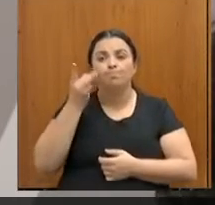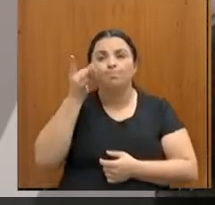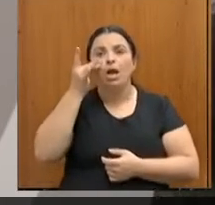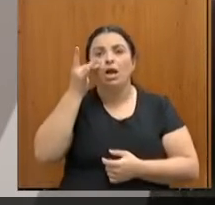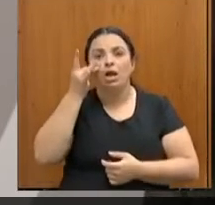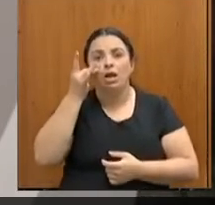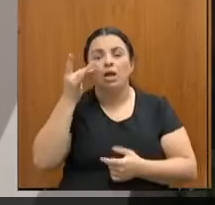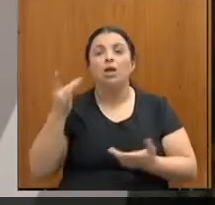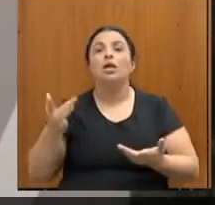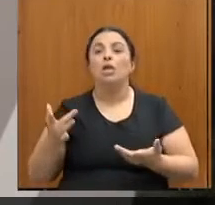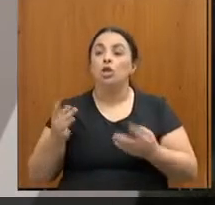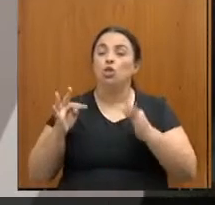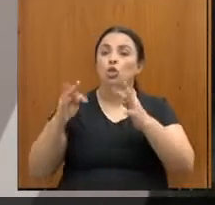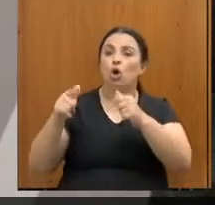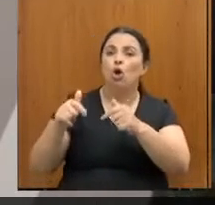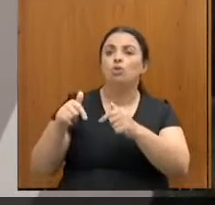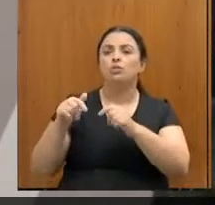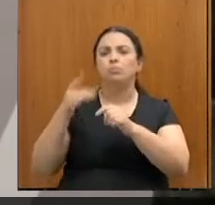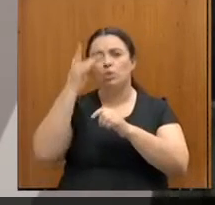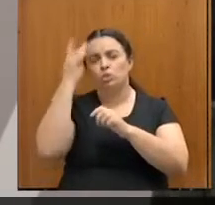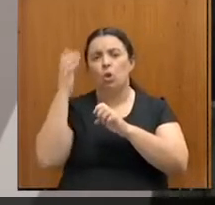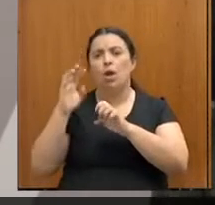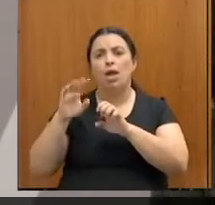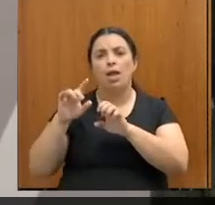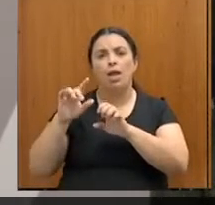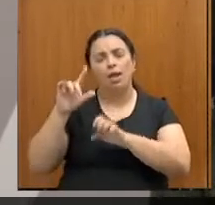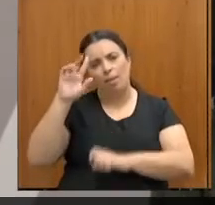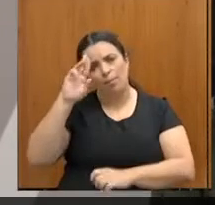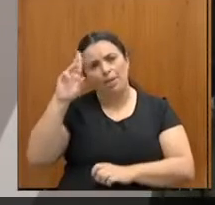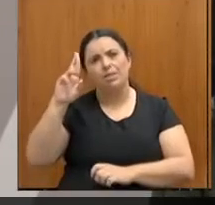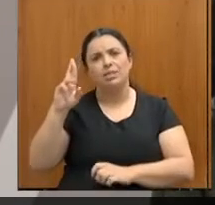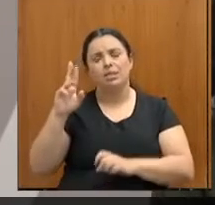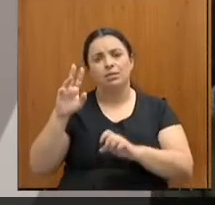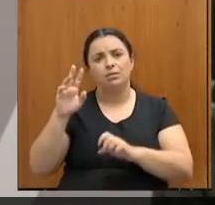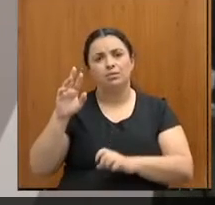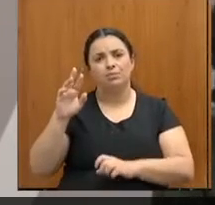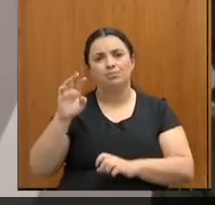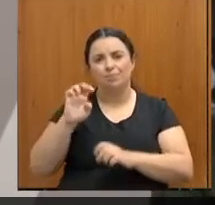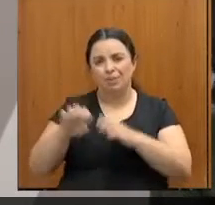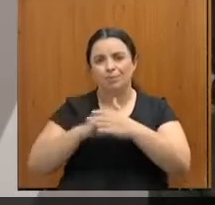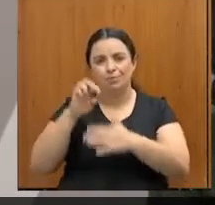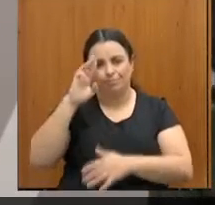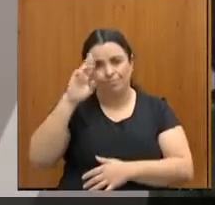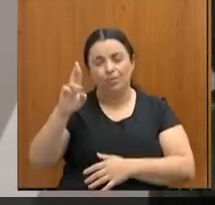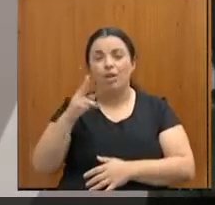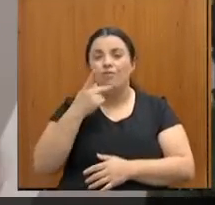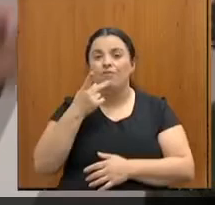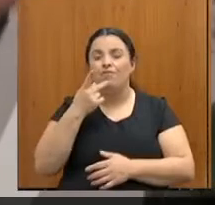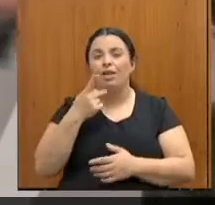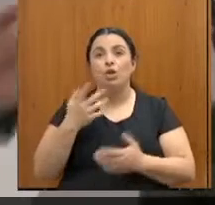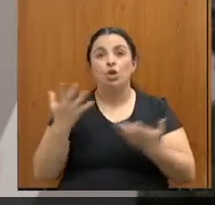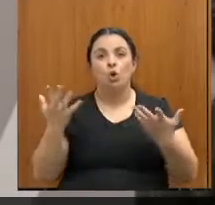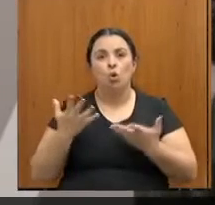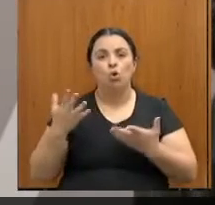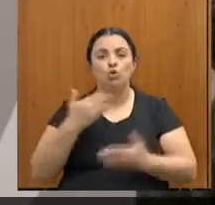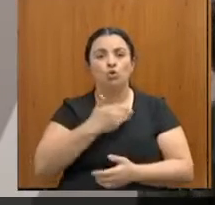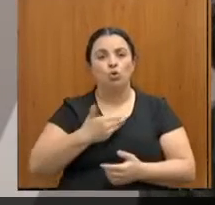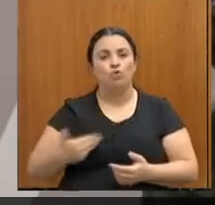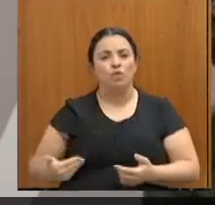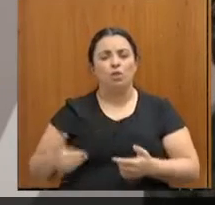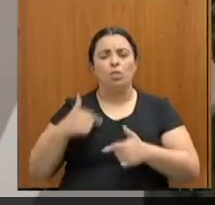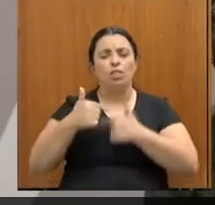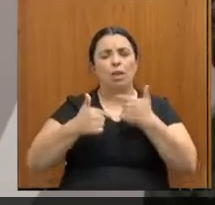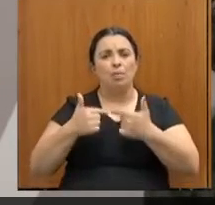presenciado a fala dos empresários que estão agradecidos pela celeridade que hoje tem no convento que hoje tem na